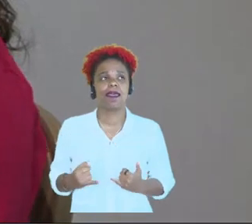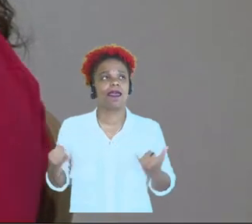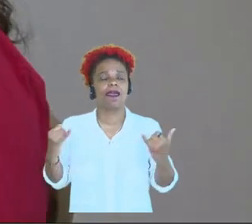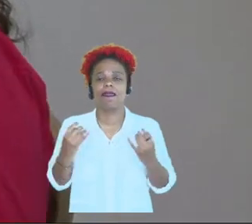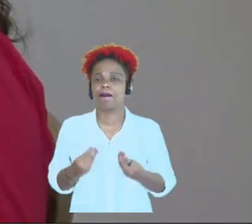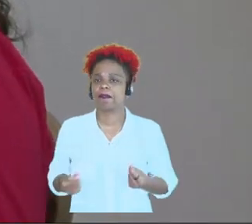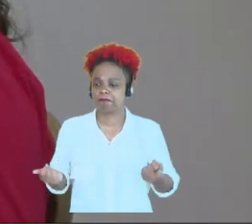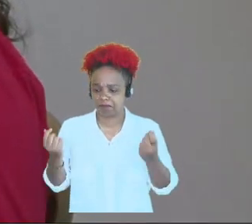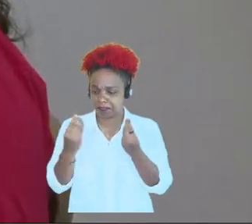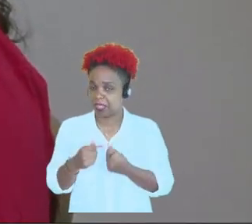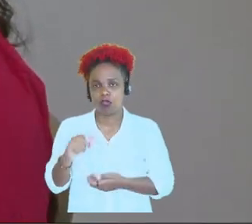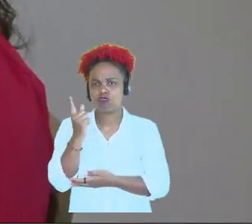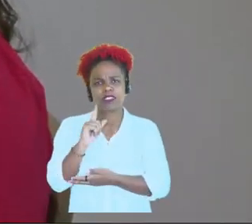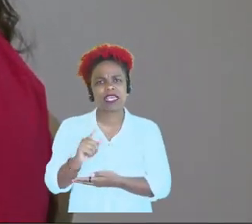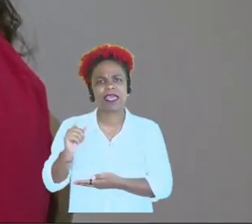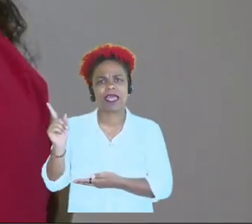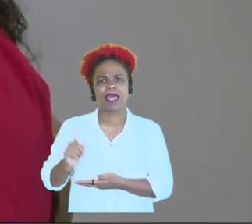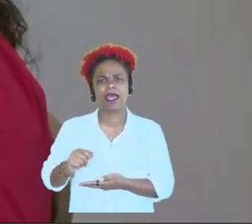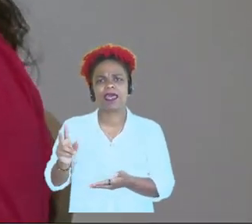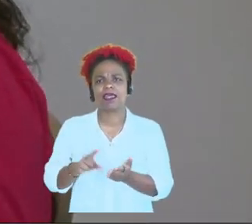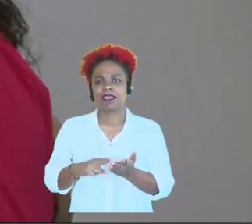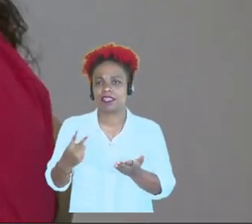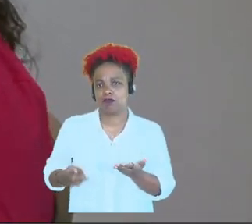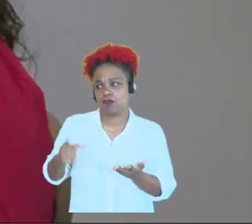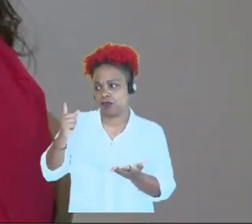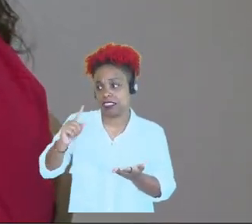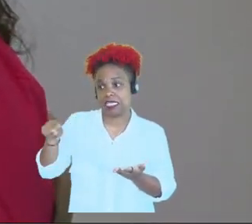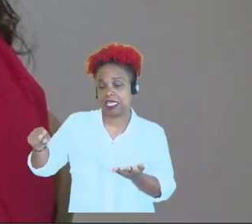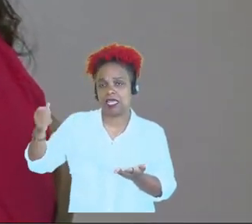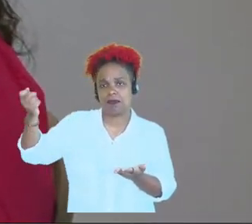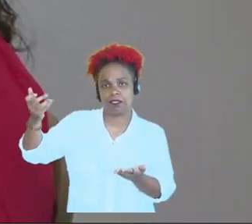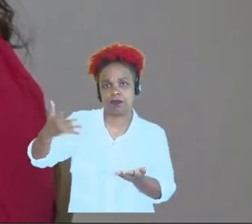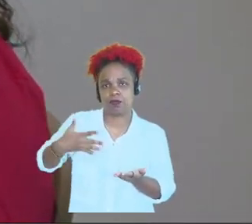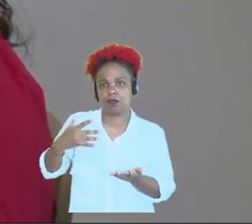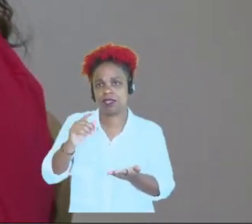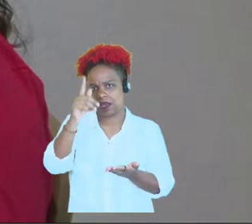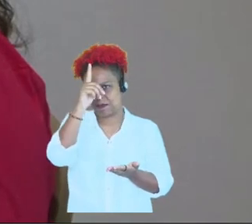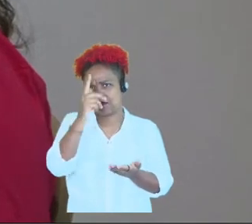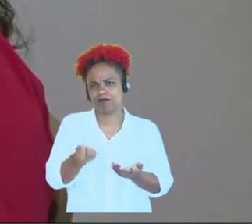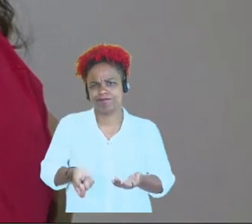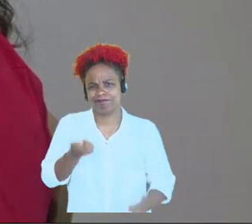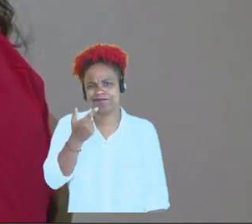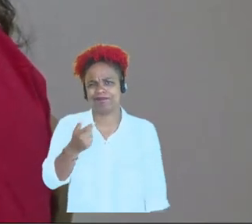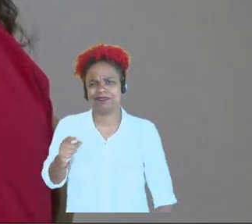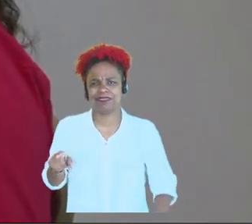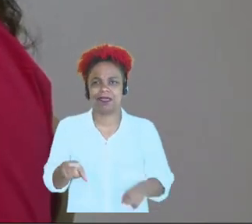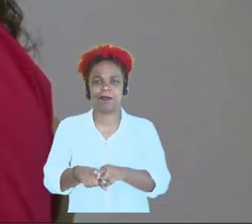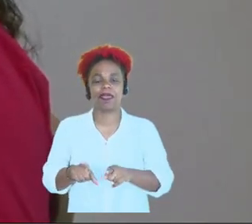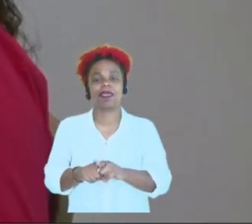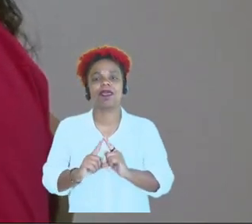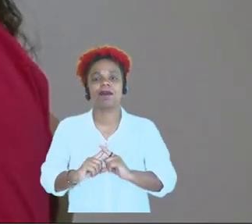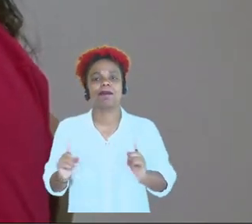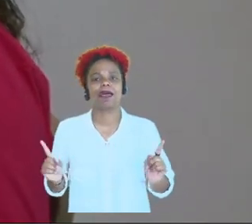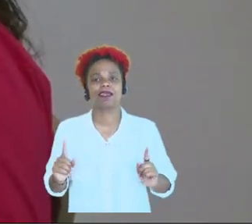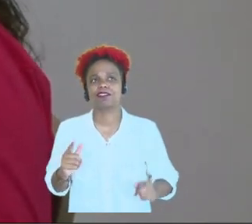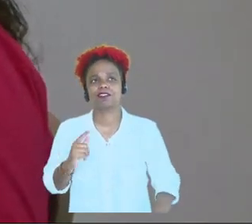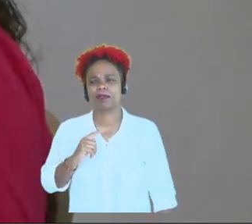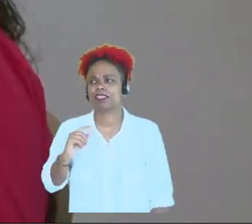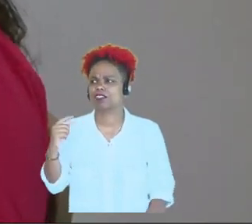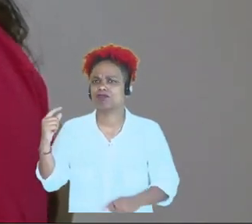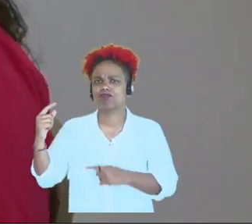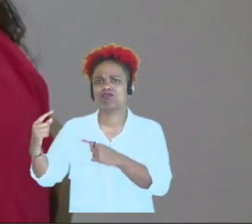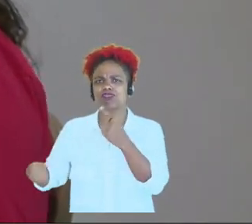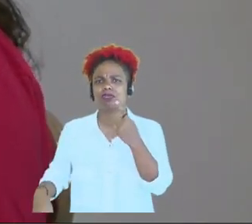eu falei para ela, nossa, eu não sei se é uma questão de tradução. Ela falou, não, é assim mesmo, também é esquisito em alemão. Mas que não era, porque